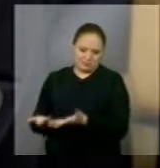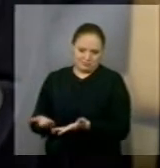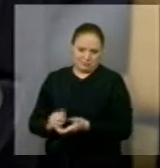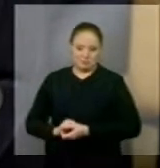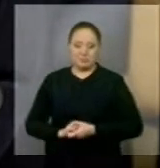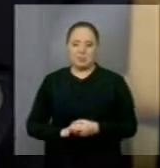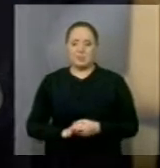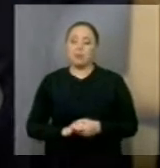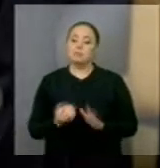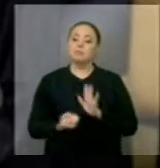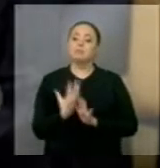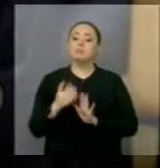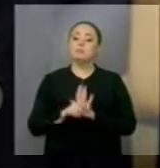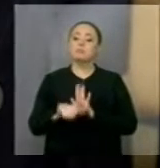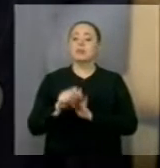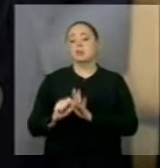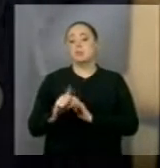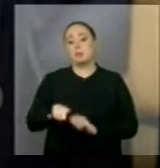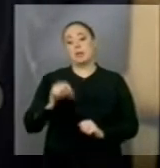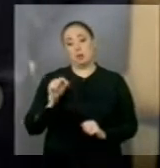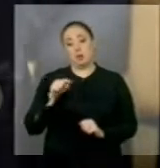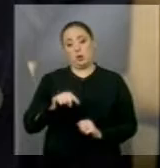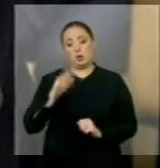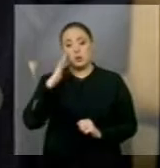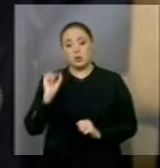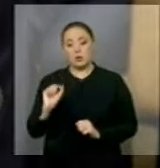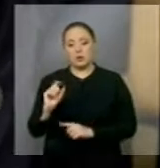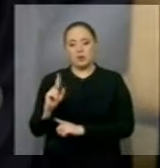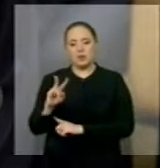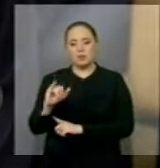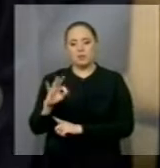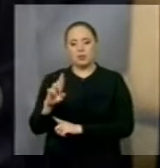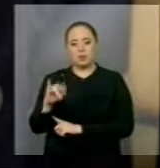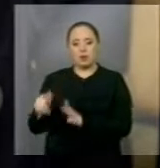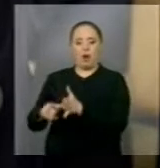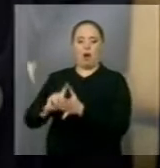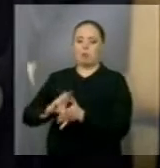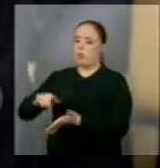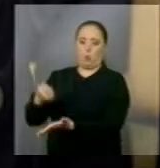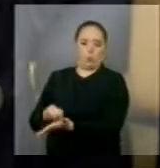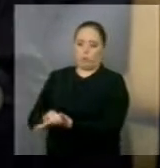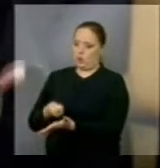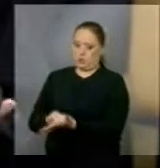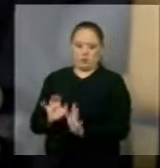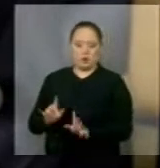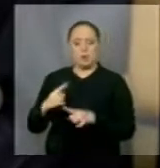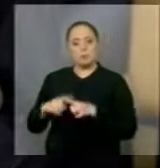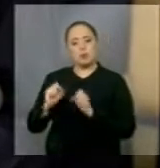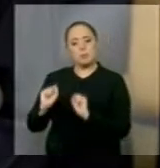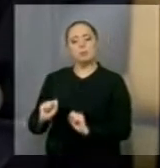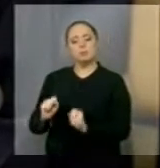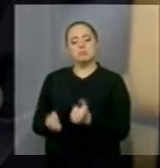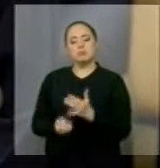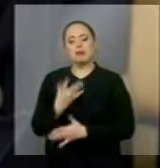que o legislador fez foi uma opção. Ele entendeu que a vistoria prévia não seria obrigatória. Por quê? Porque poderia gerar